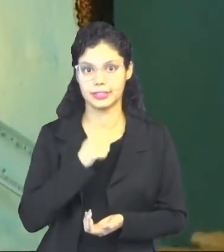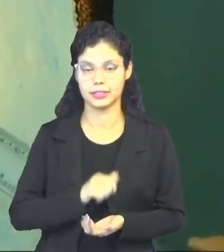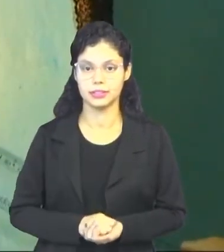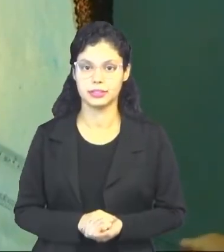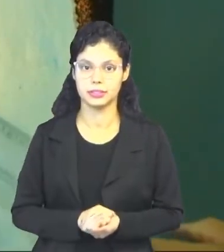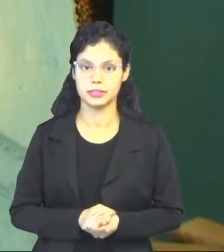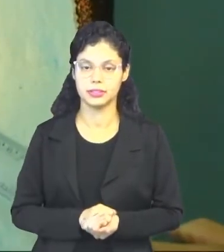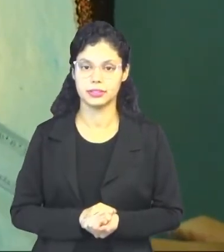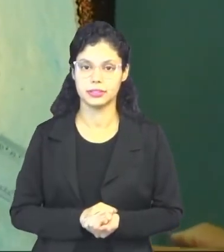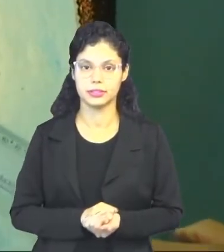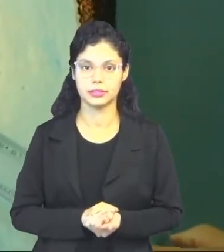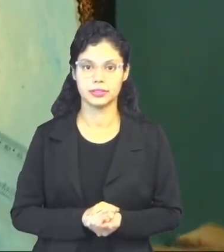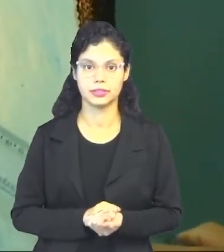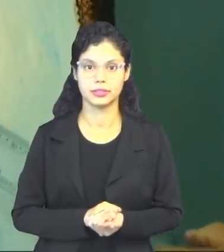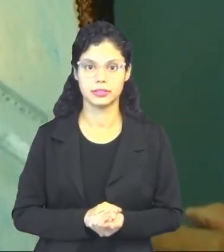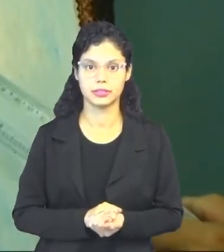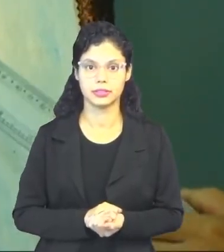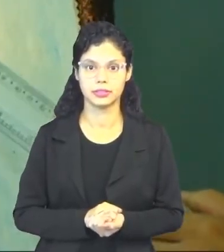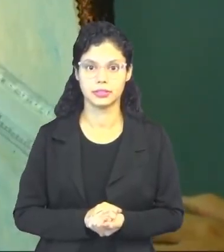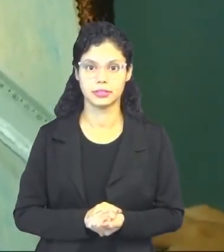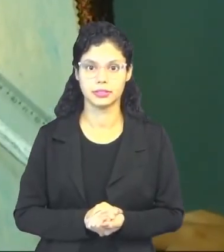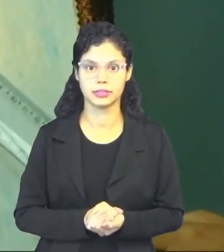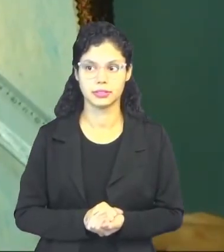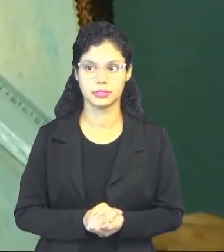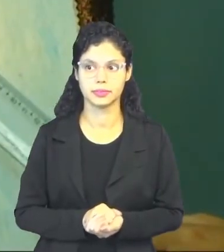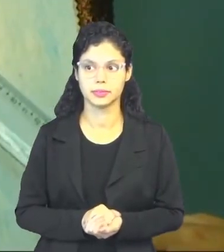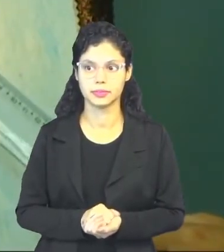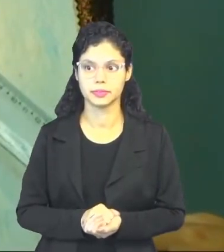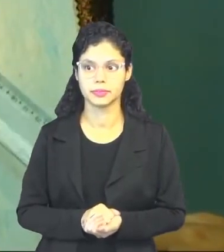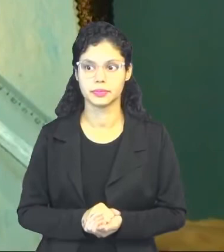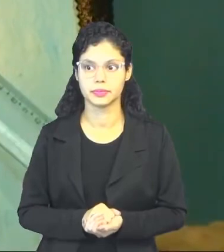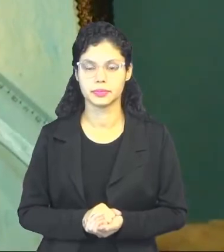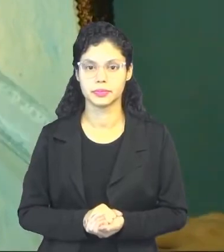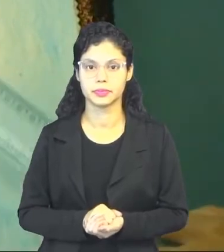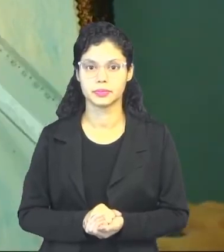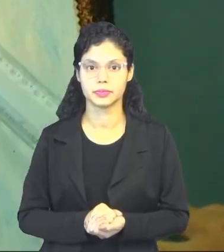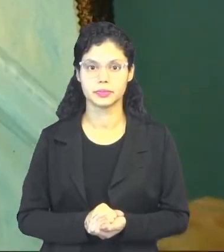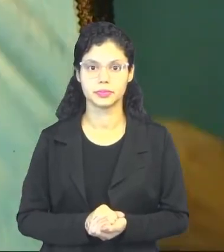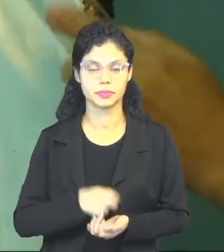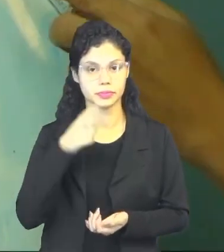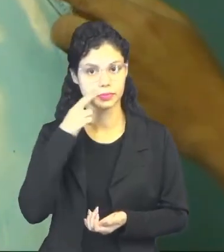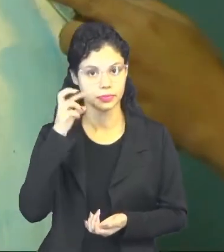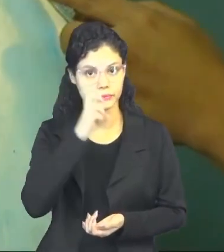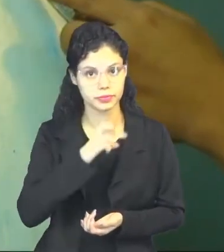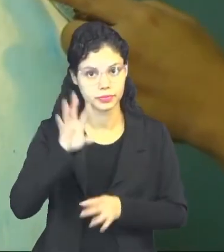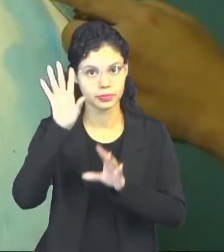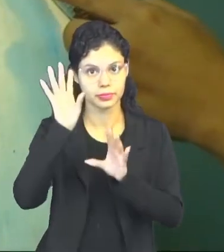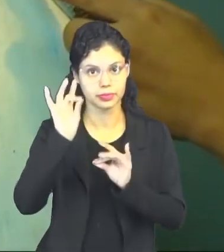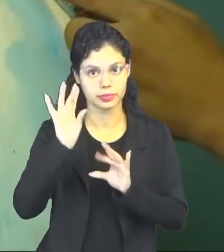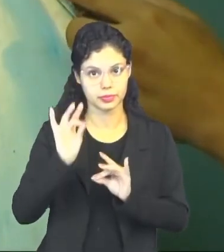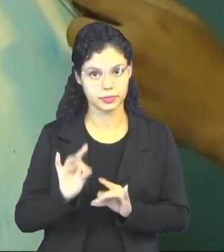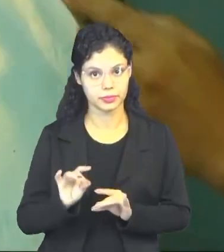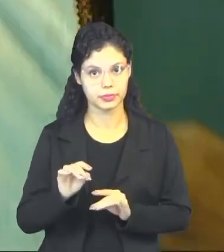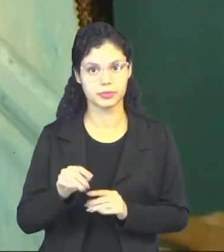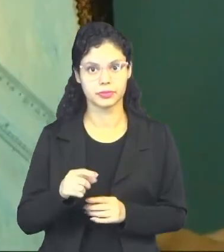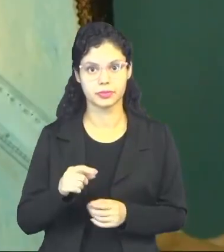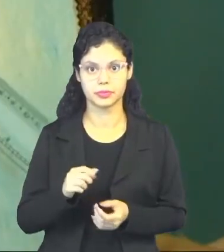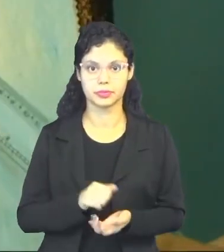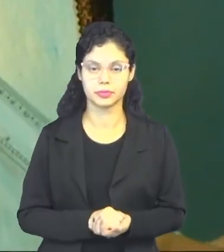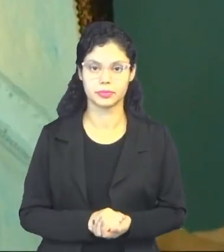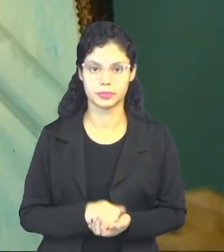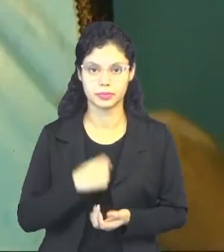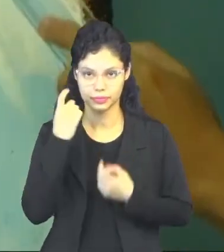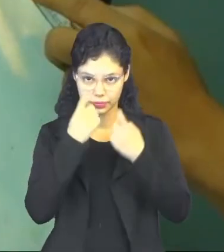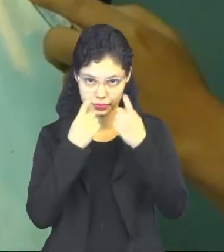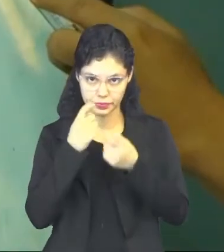quadrinho. Ela está limpando lá a boca e está feliz, né? Se você for analisar a cara da Magali, na Mônica não,